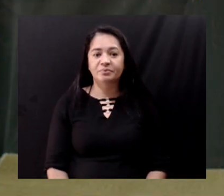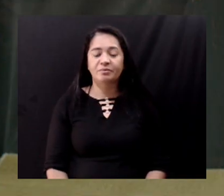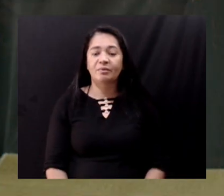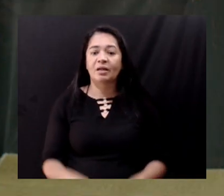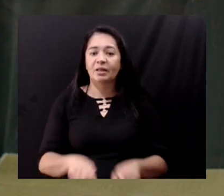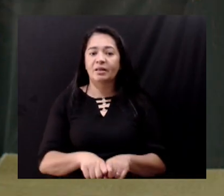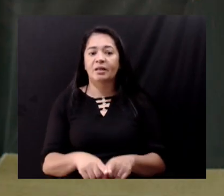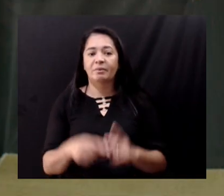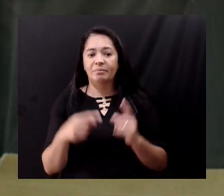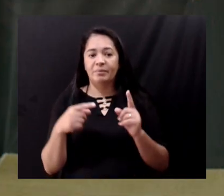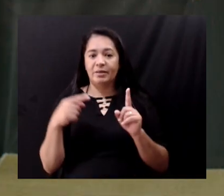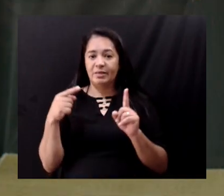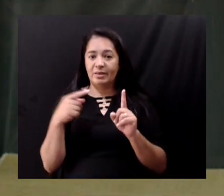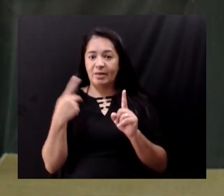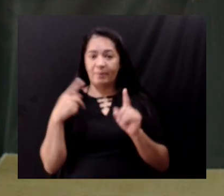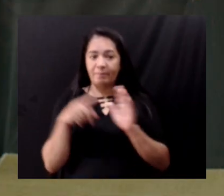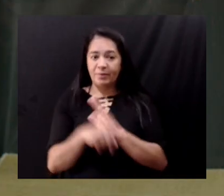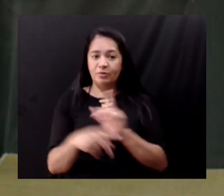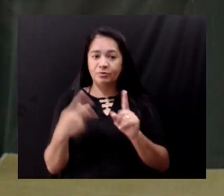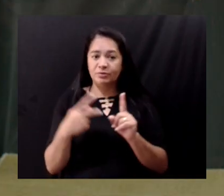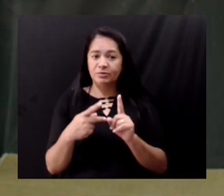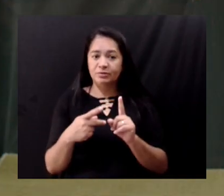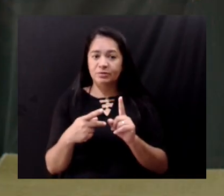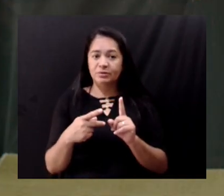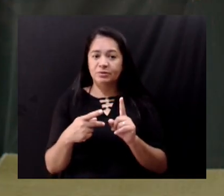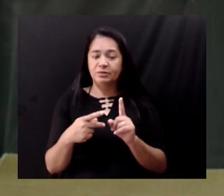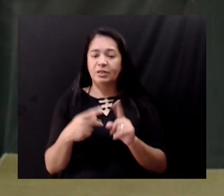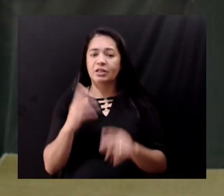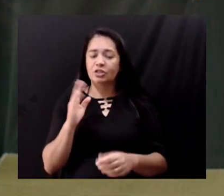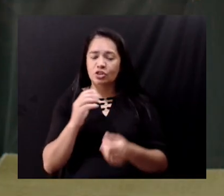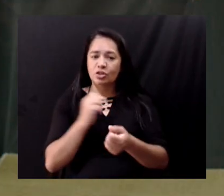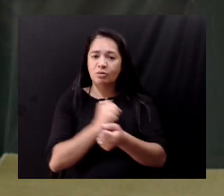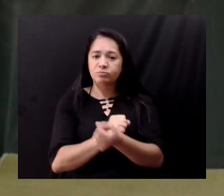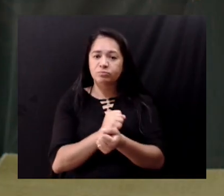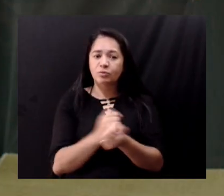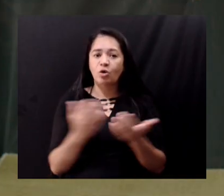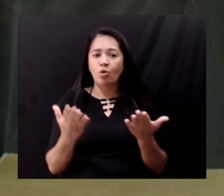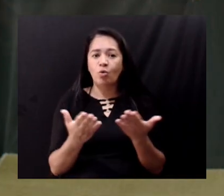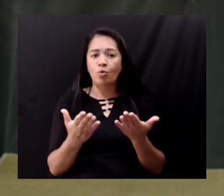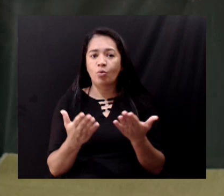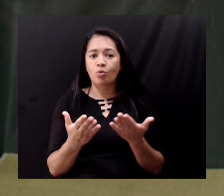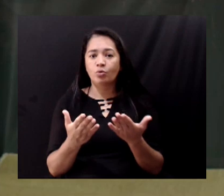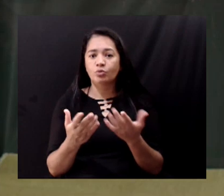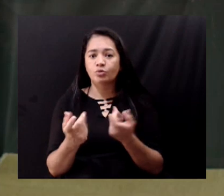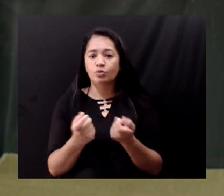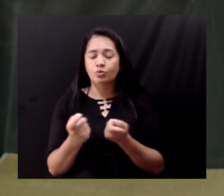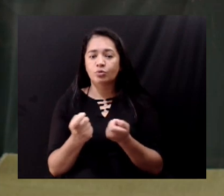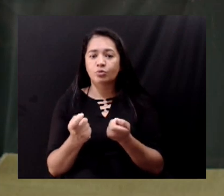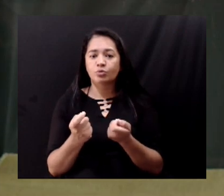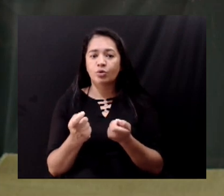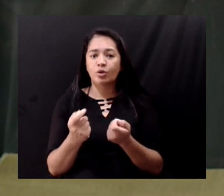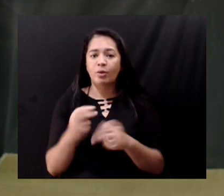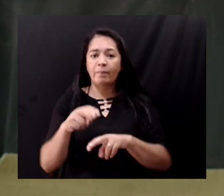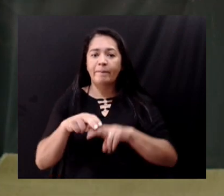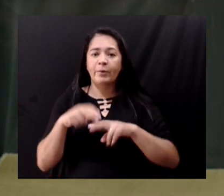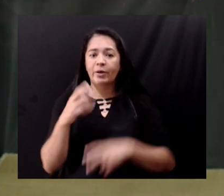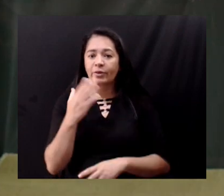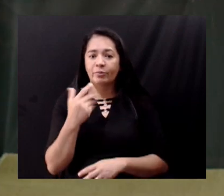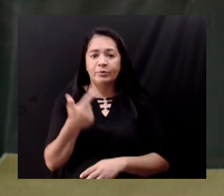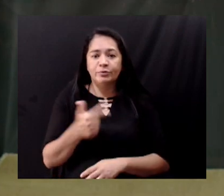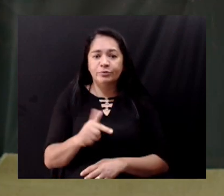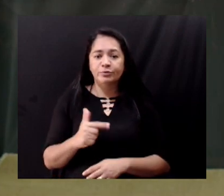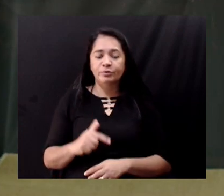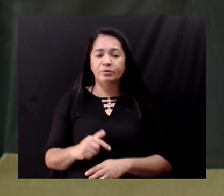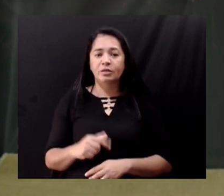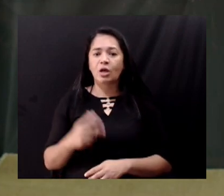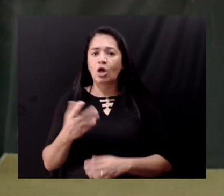pergunta interessante. Ele foi dependente químico, hoje ele tem, o descontrole, referente à comida, né. Então qual que é a sua avaliação e qual que seria